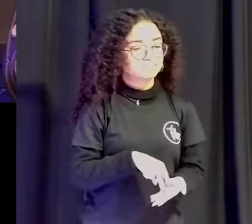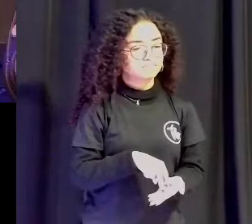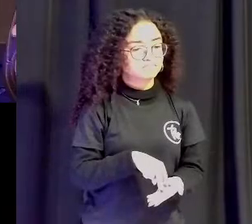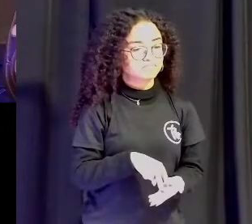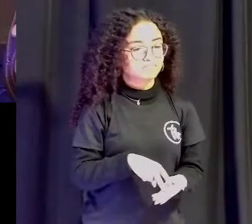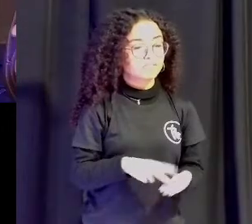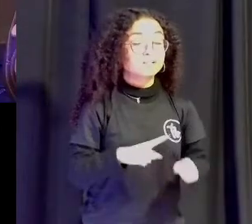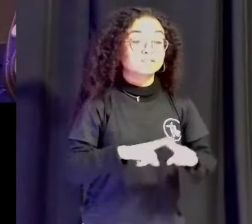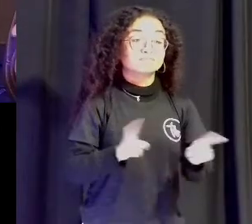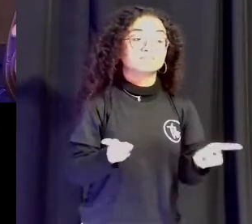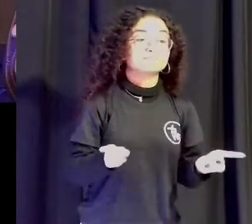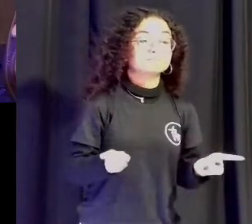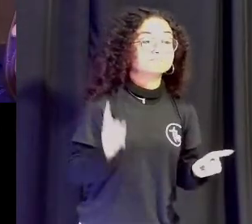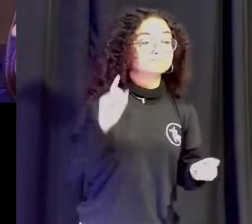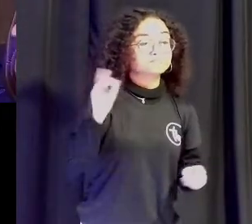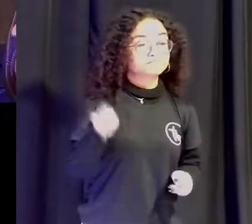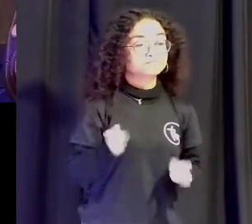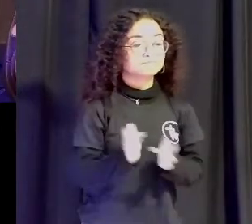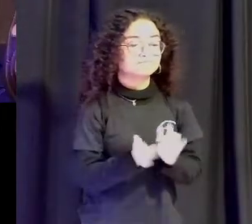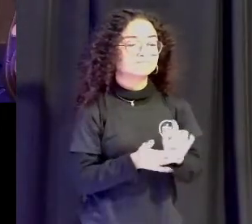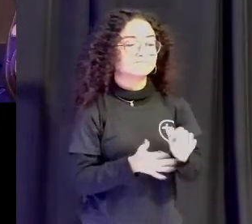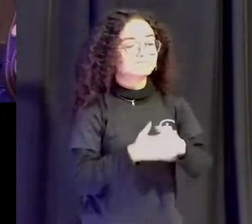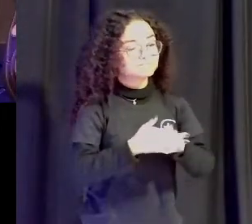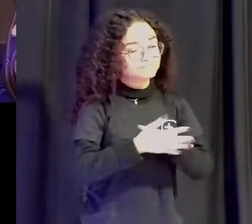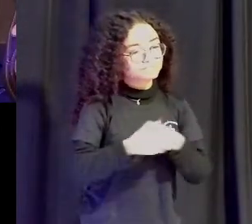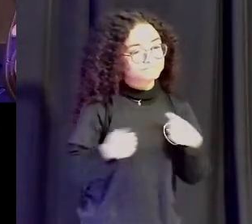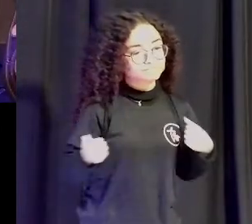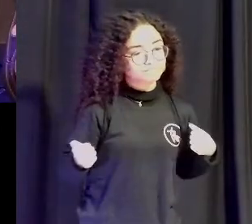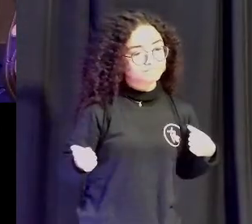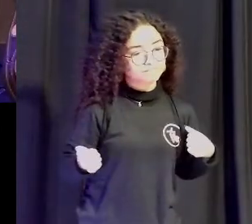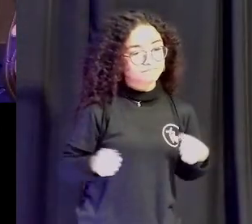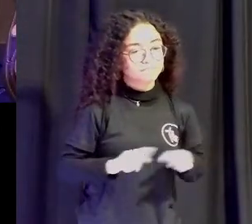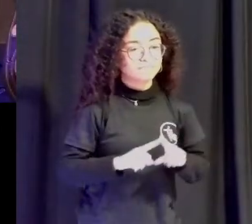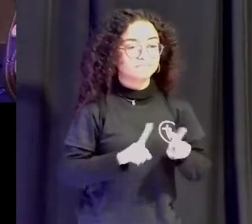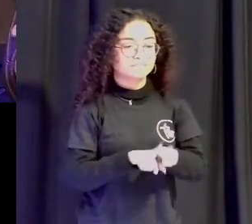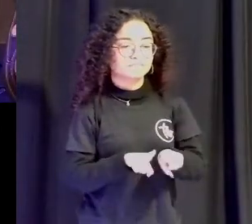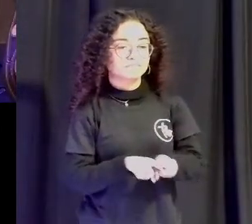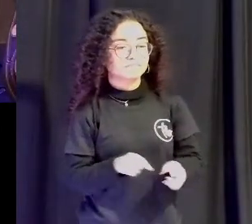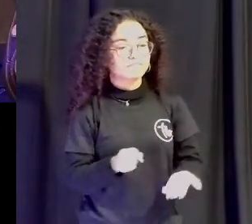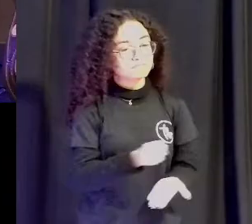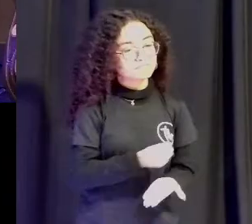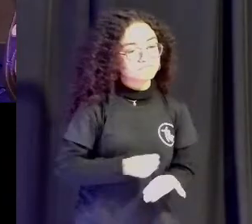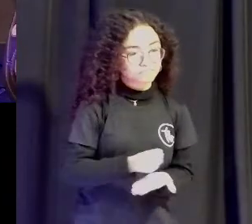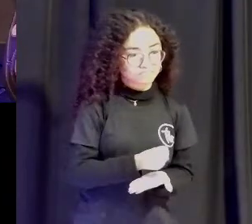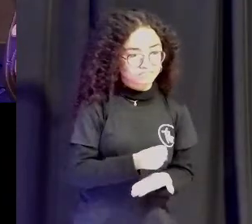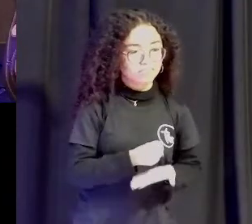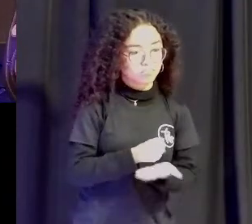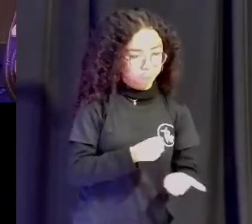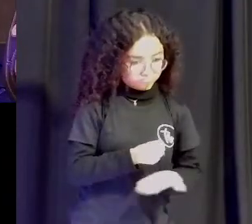quem cura, mas é Ele que é o fundamento.